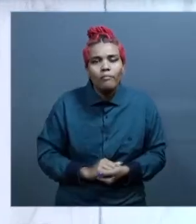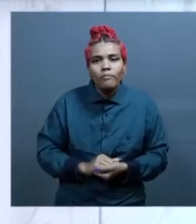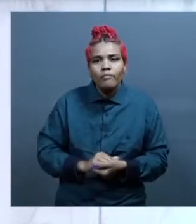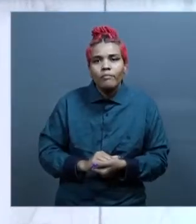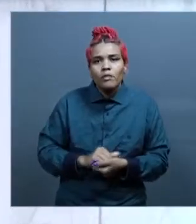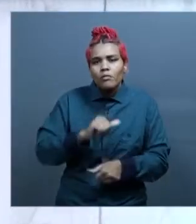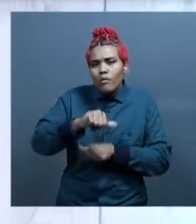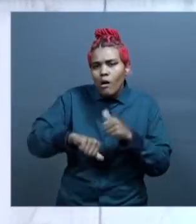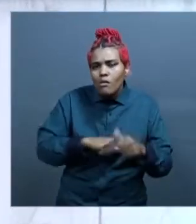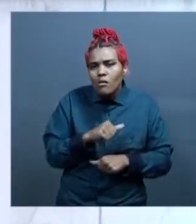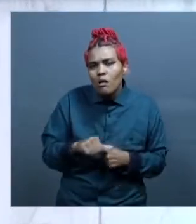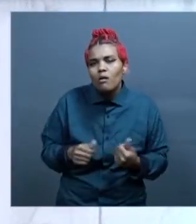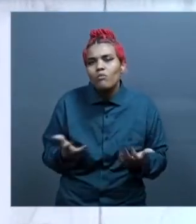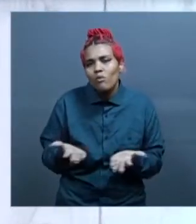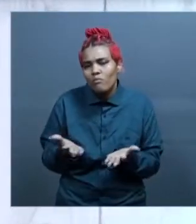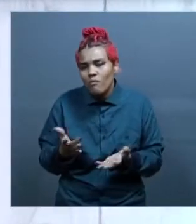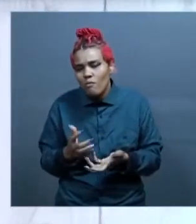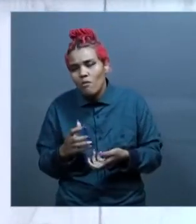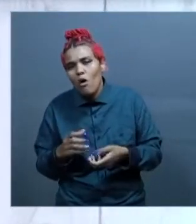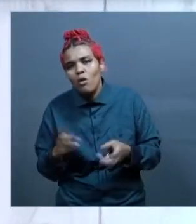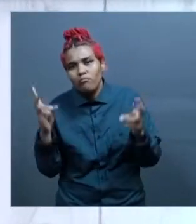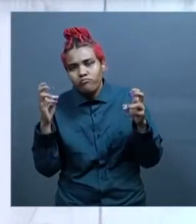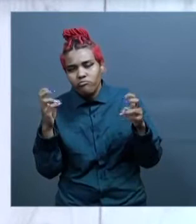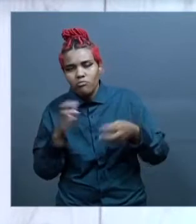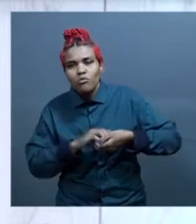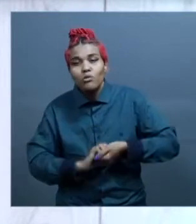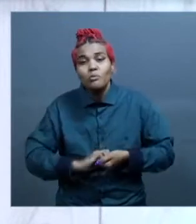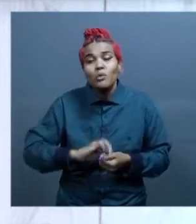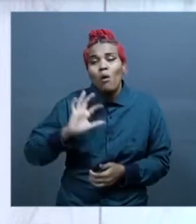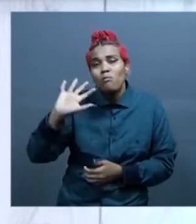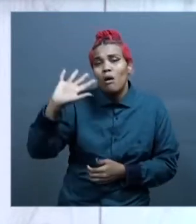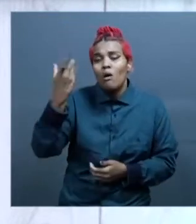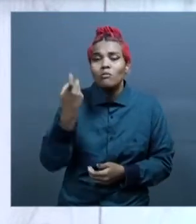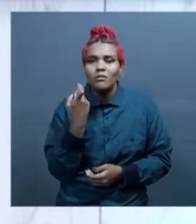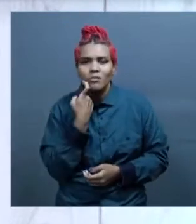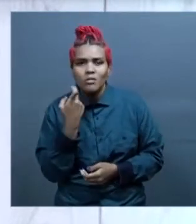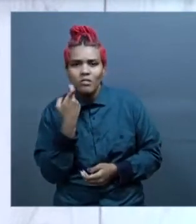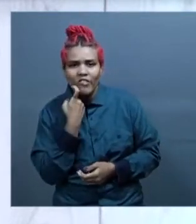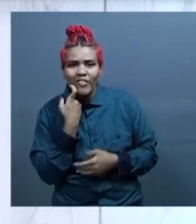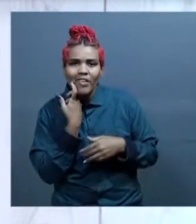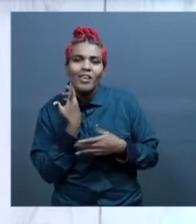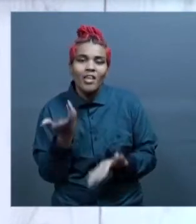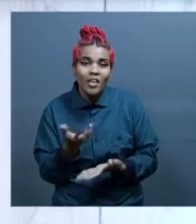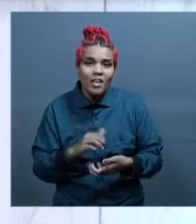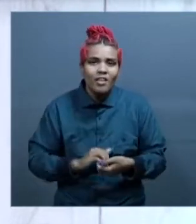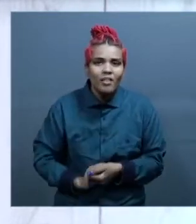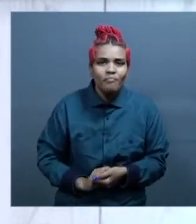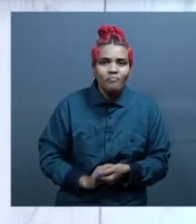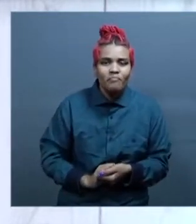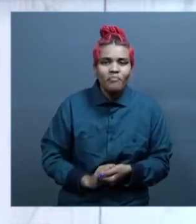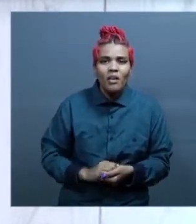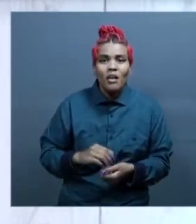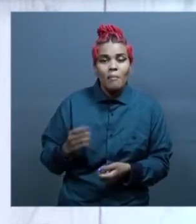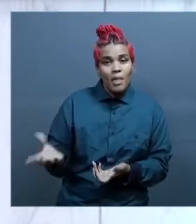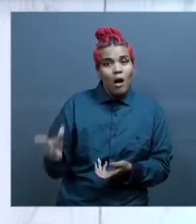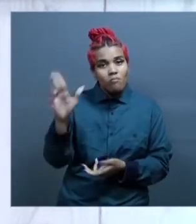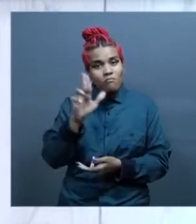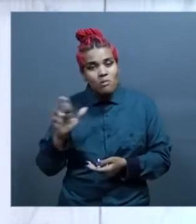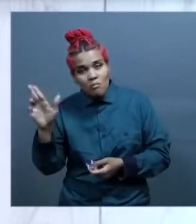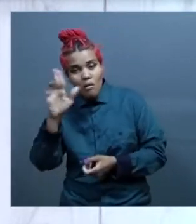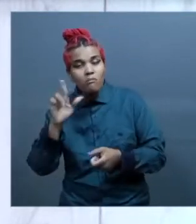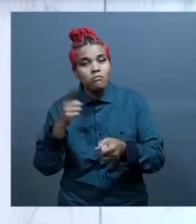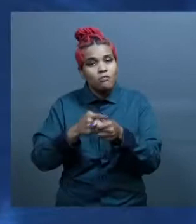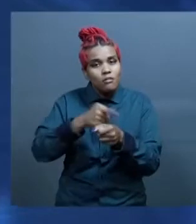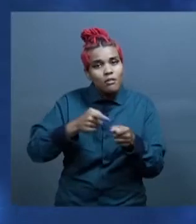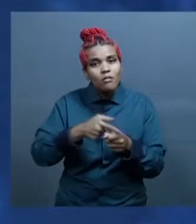nós vamos ver como fica o tempo nesta sexta-feira com vih confira a previsão por berland em outras cidades da região